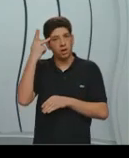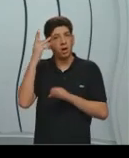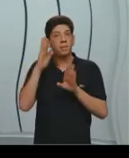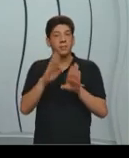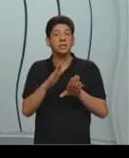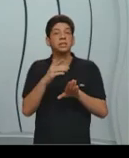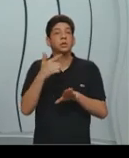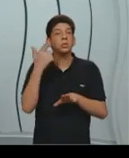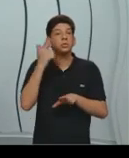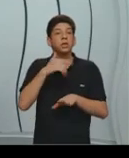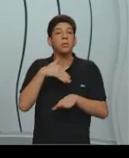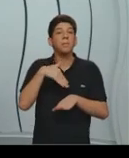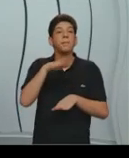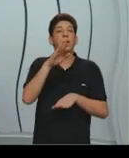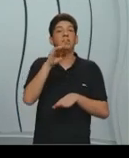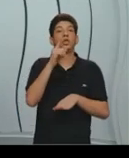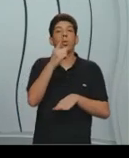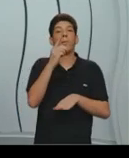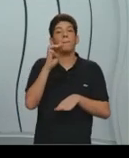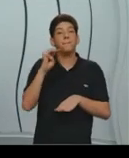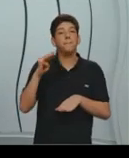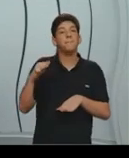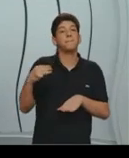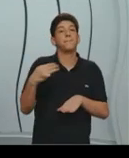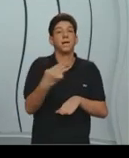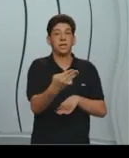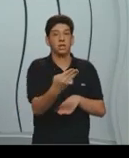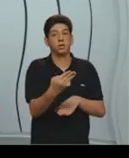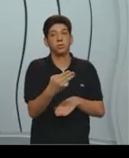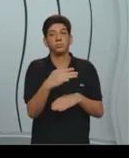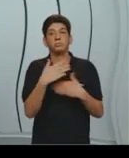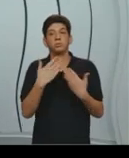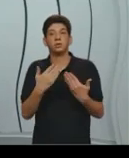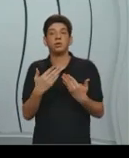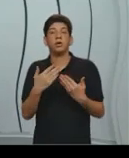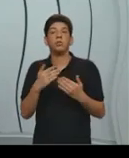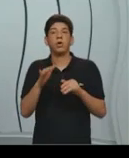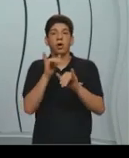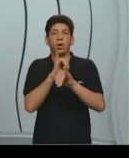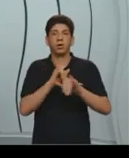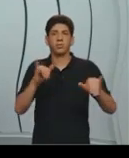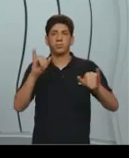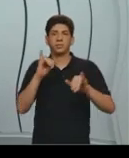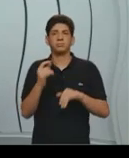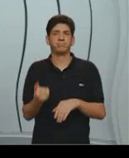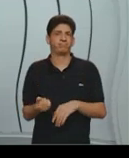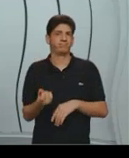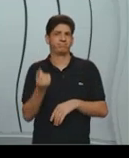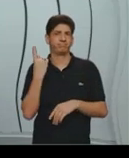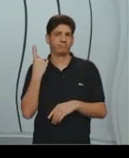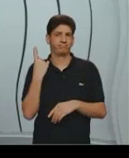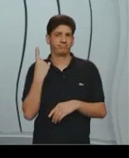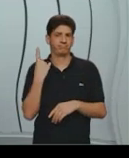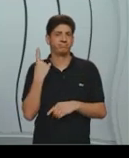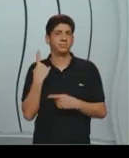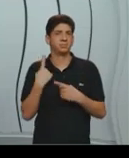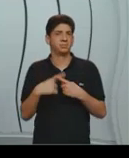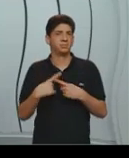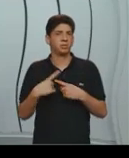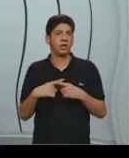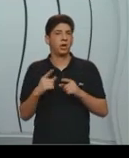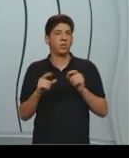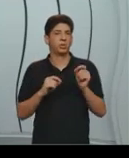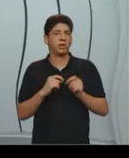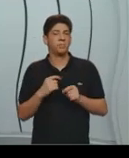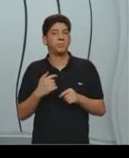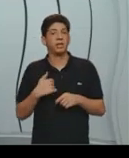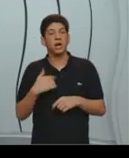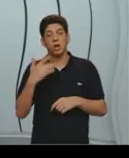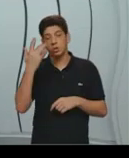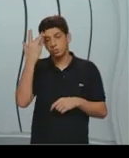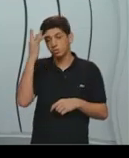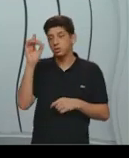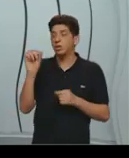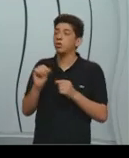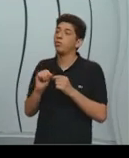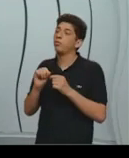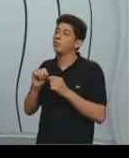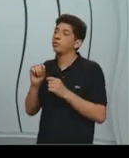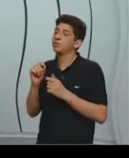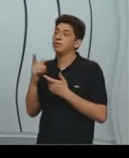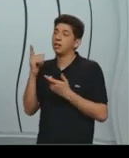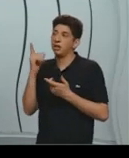mais de 1 milhão. Uma campanha, inclusive, muito estranha, porque a campanha dele era basicamente assim, eu não sei o que eu vou fazer